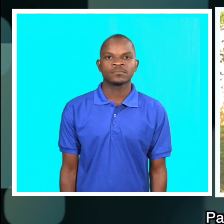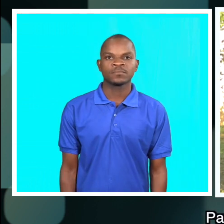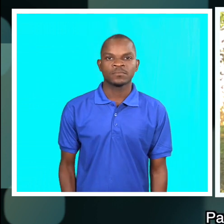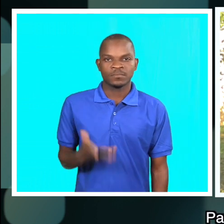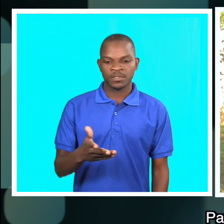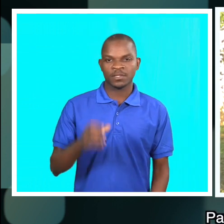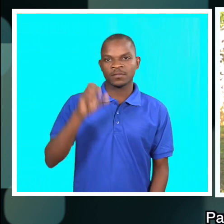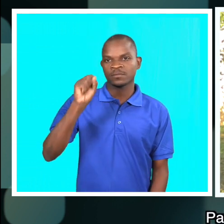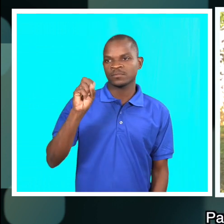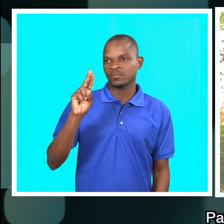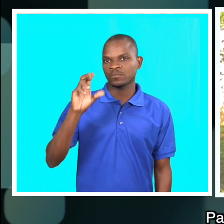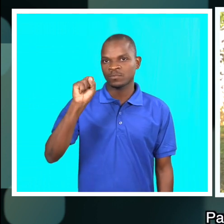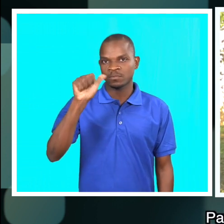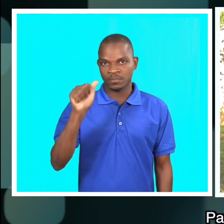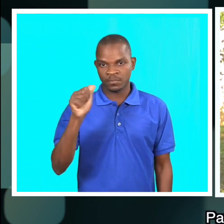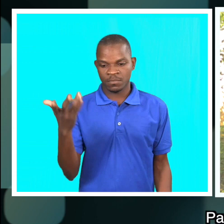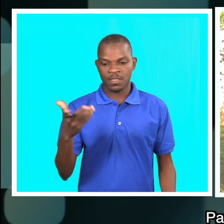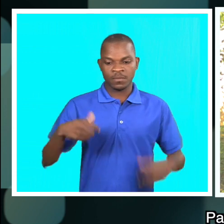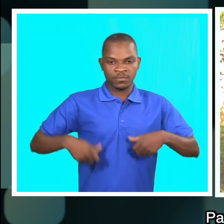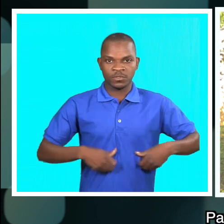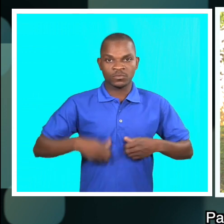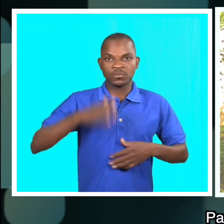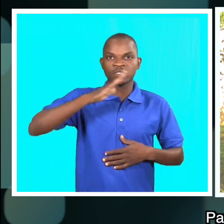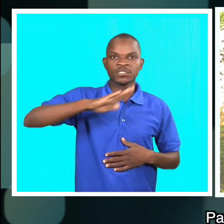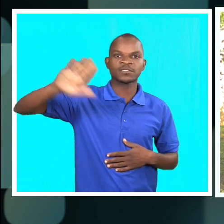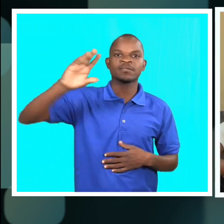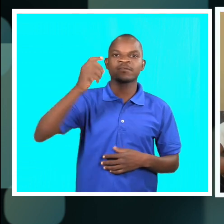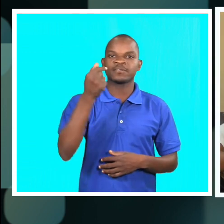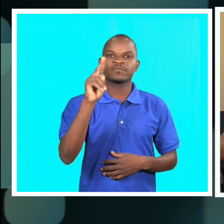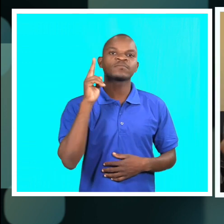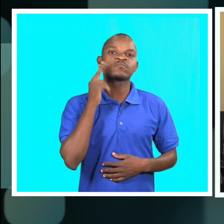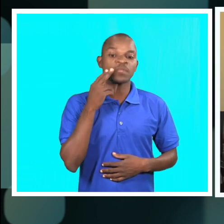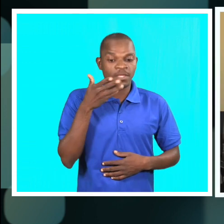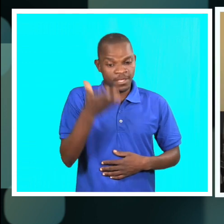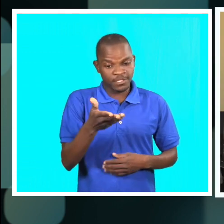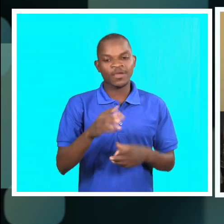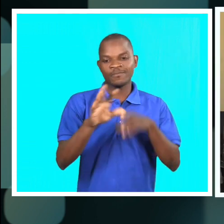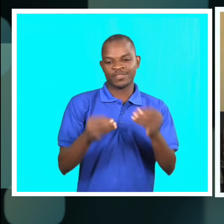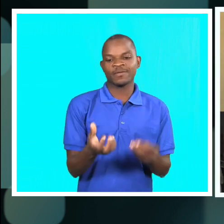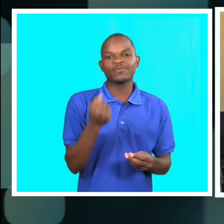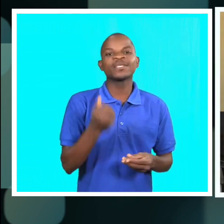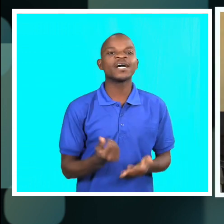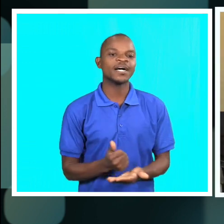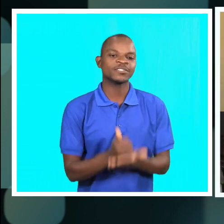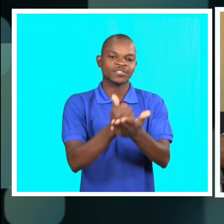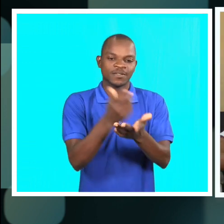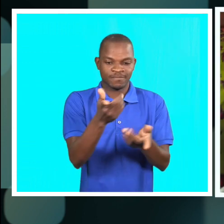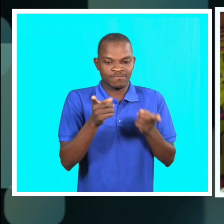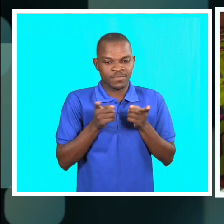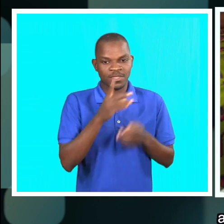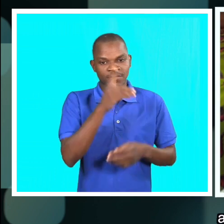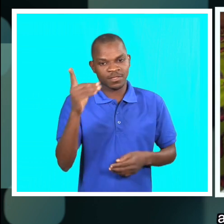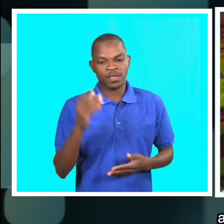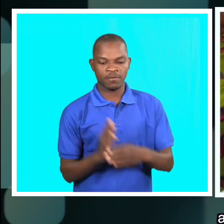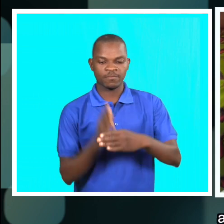Para Sousa Camanguira, diretor-geral da TV Surdo, este é um presente que vai ajudar Delfina a